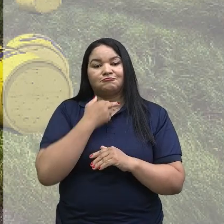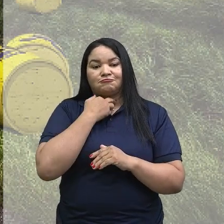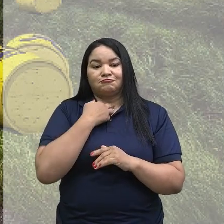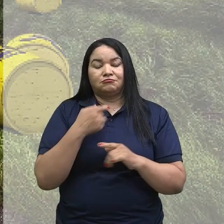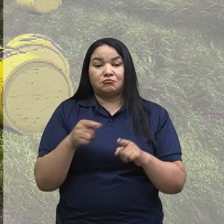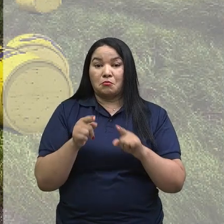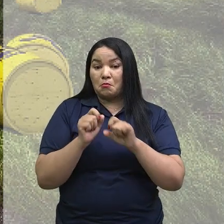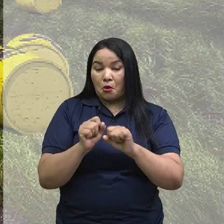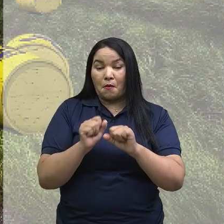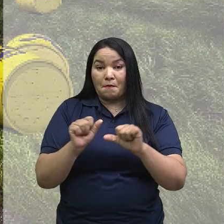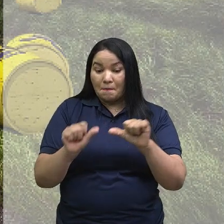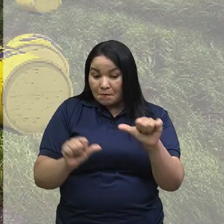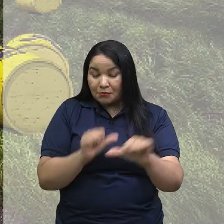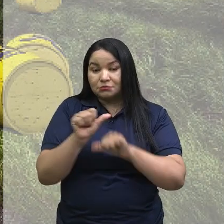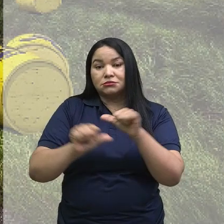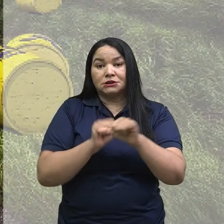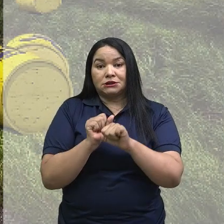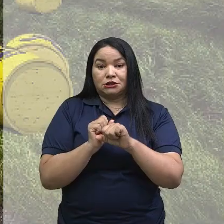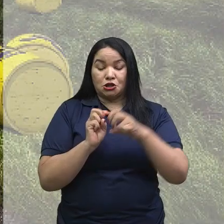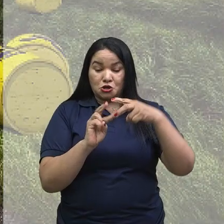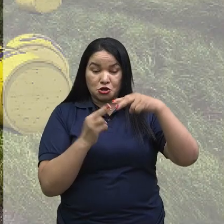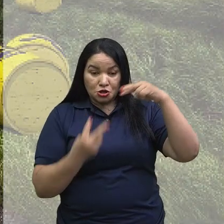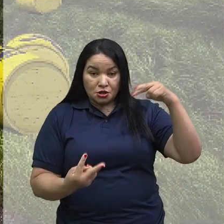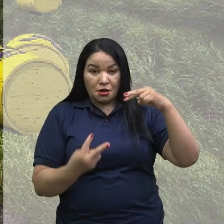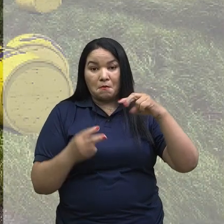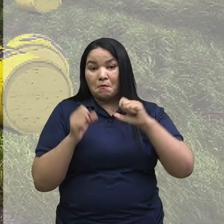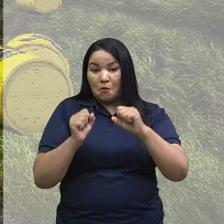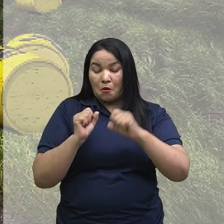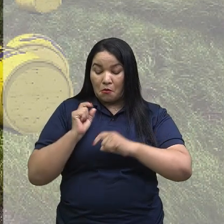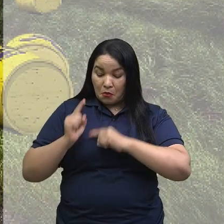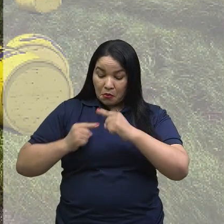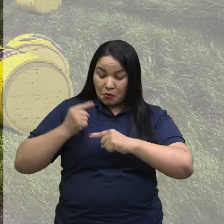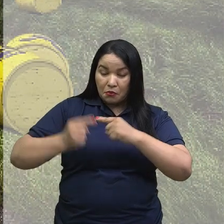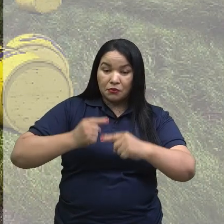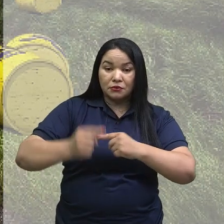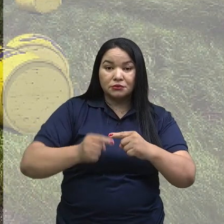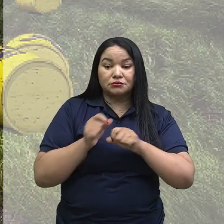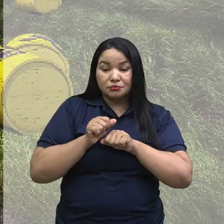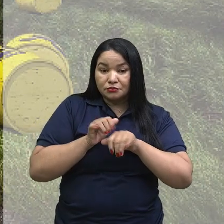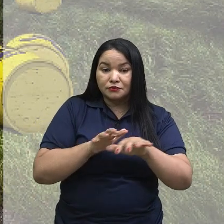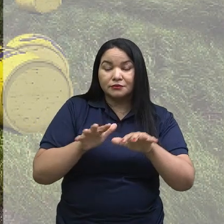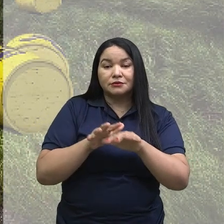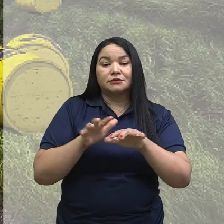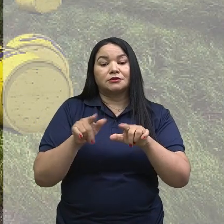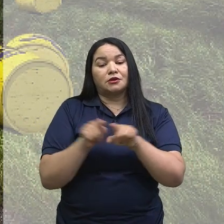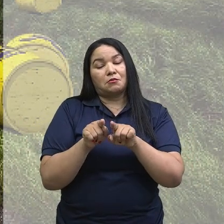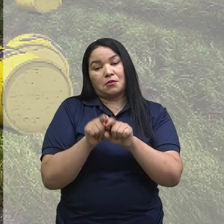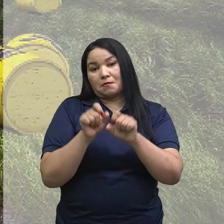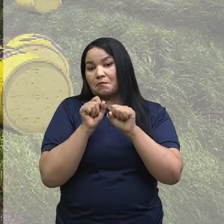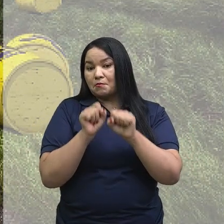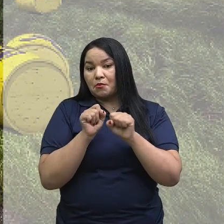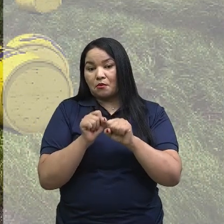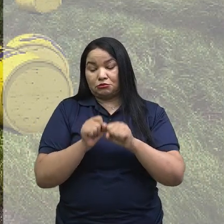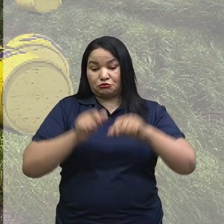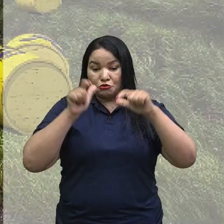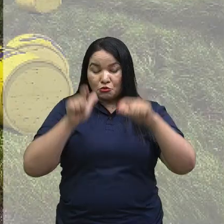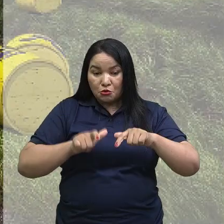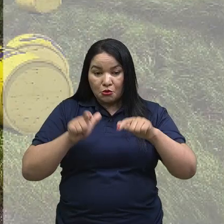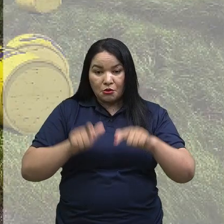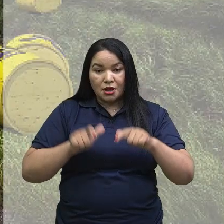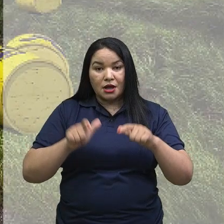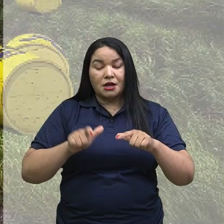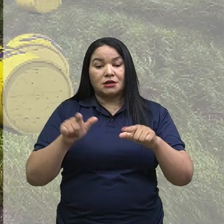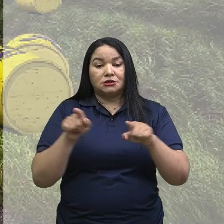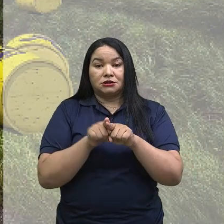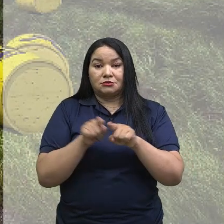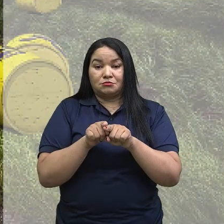alterações genéticas que vão ser, né, distribuídas aí ao longo de gerações, e eu também posso ter locais que vão